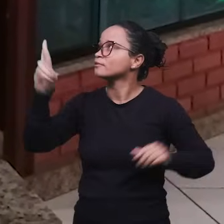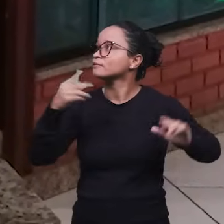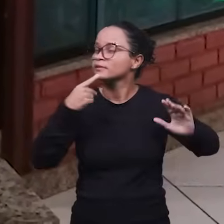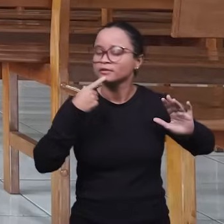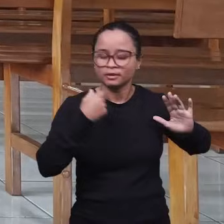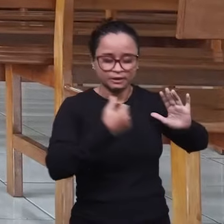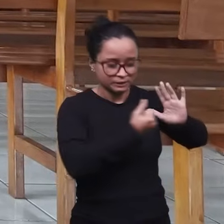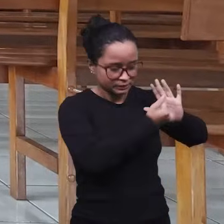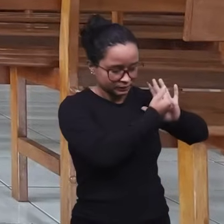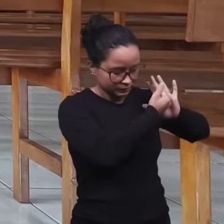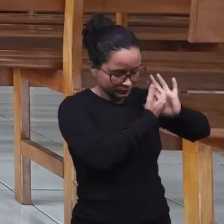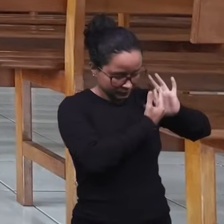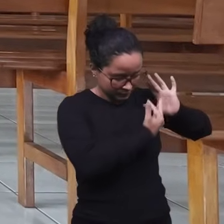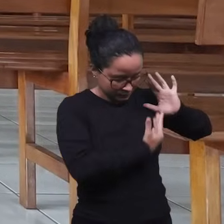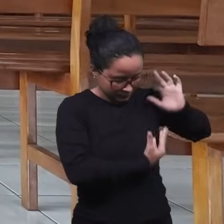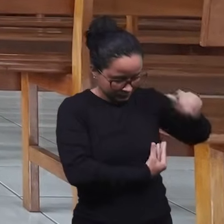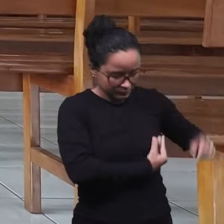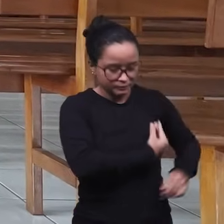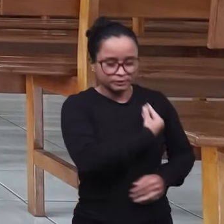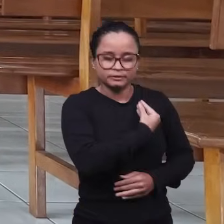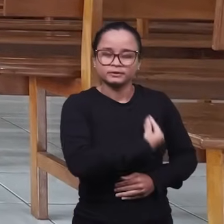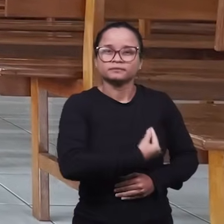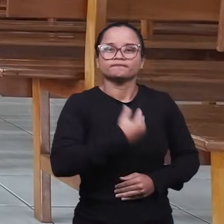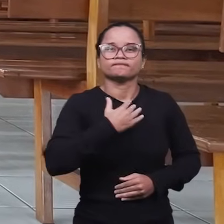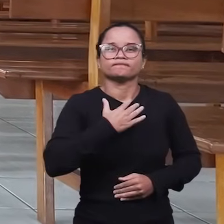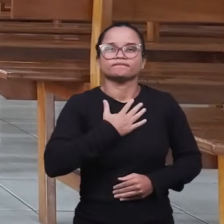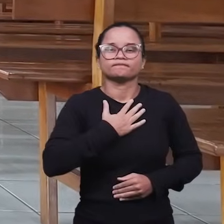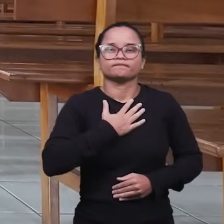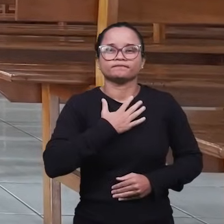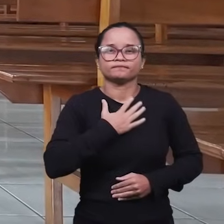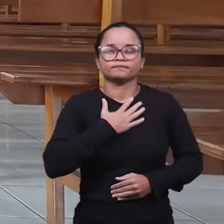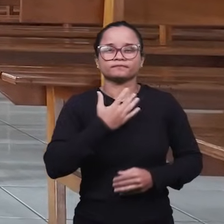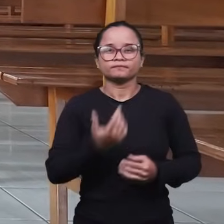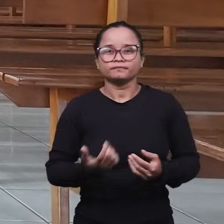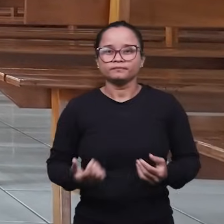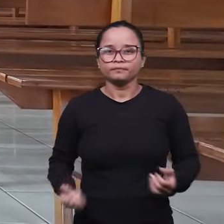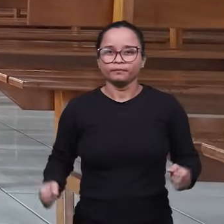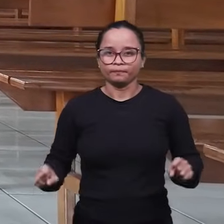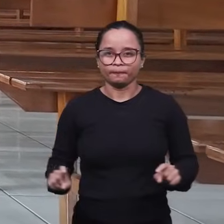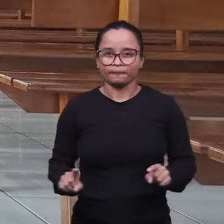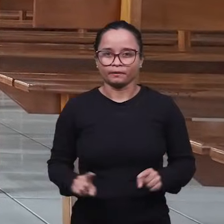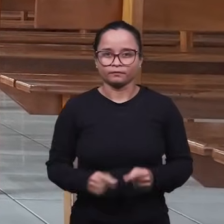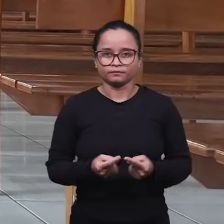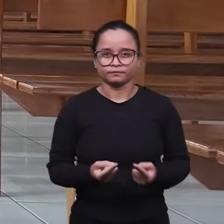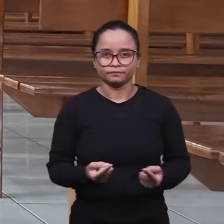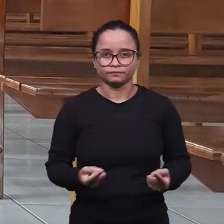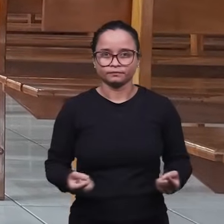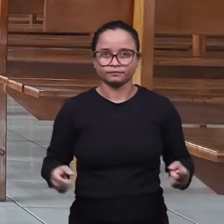Põe teu sangue em mim